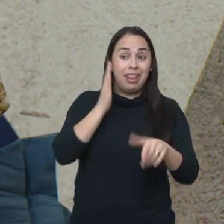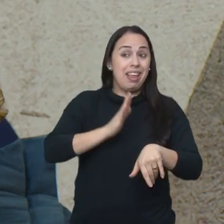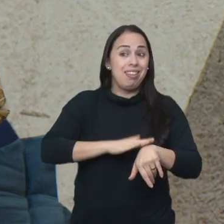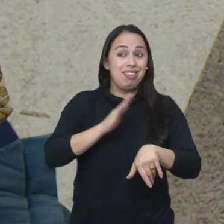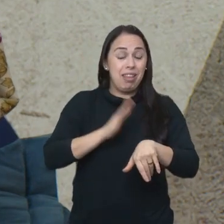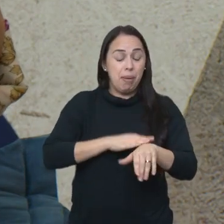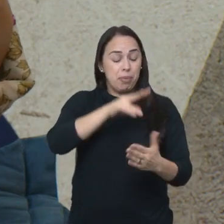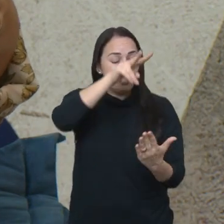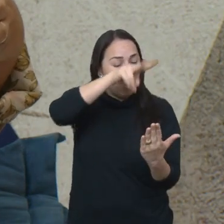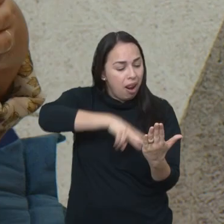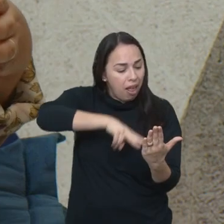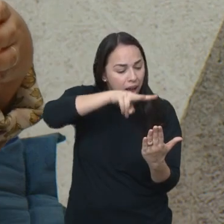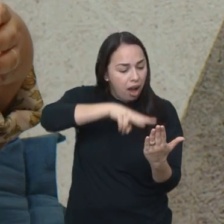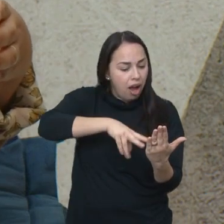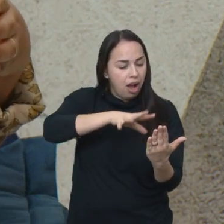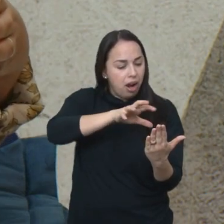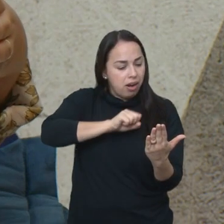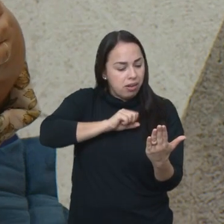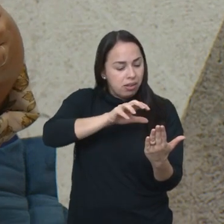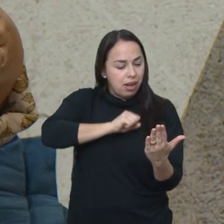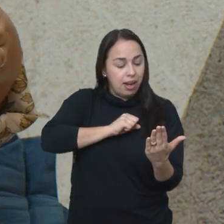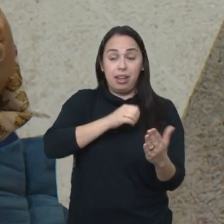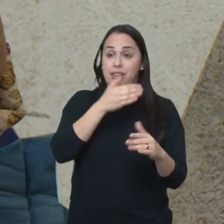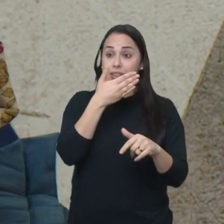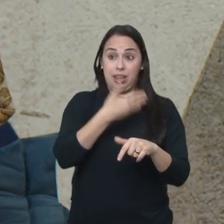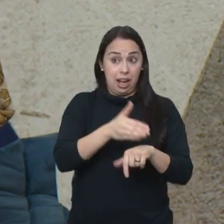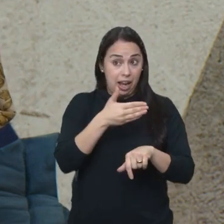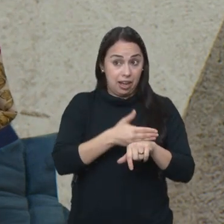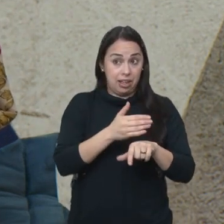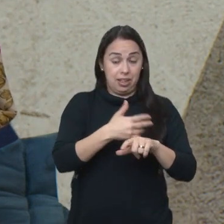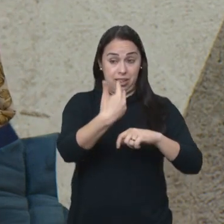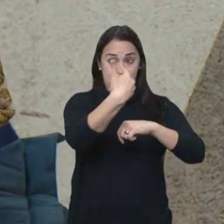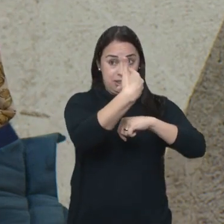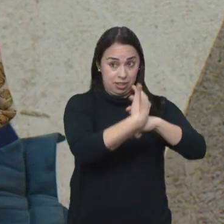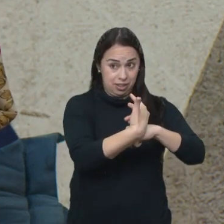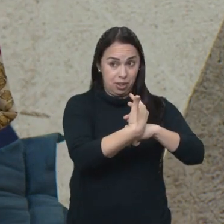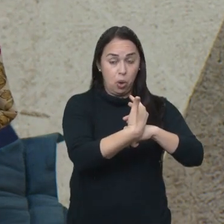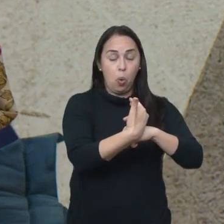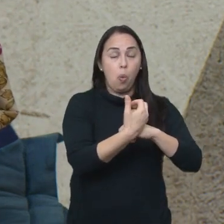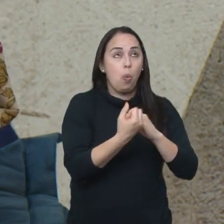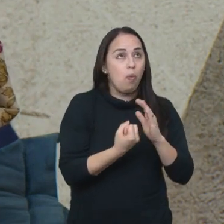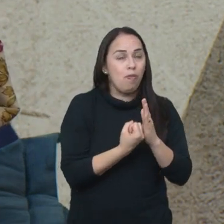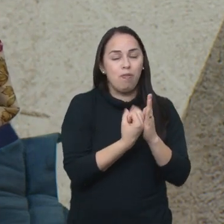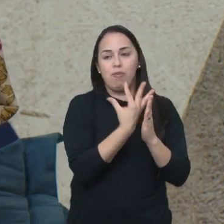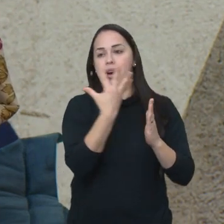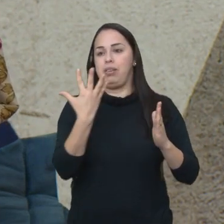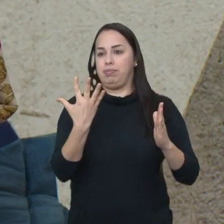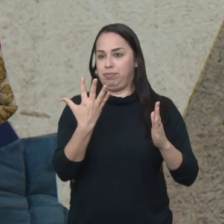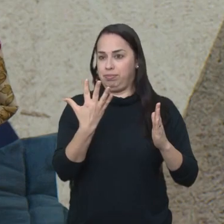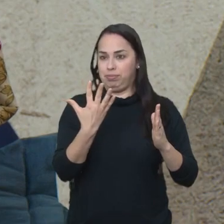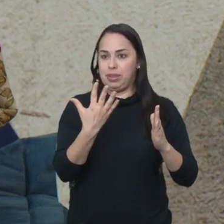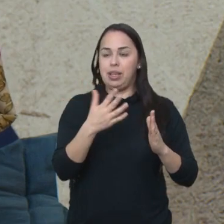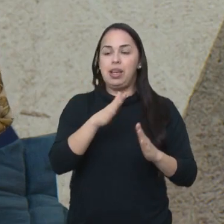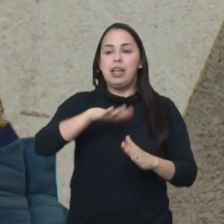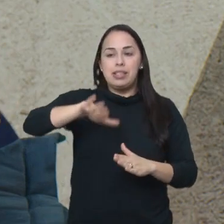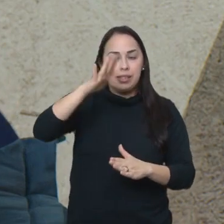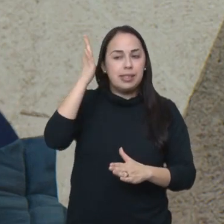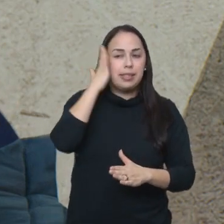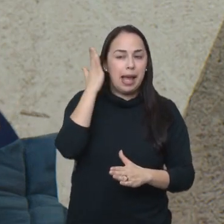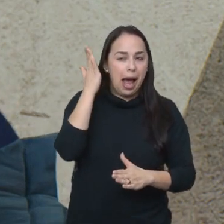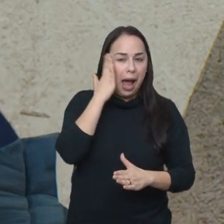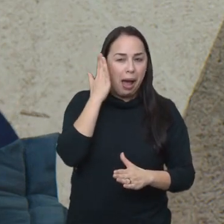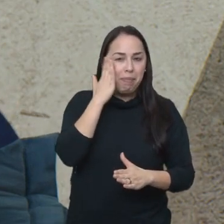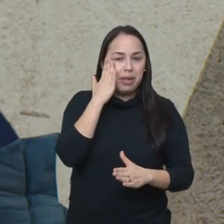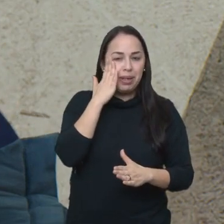ter tempo para ele ler o material, se apropriar, treinar, gravar quantas vezes for necessário. Quem é